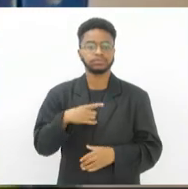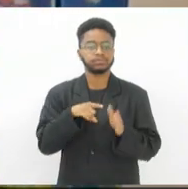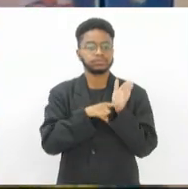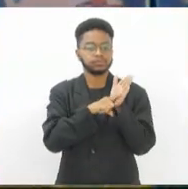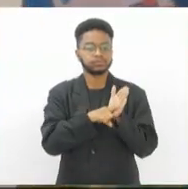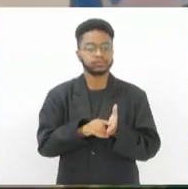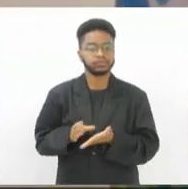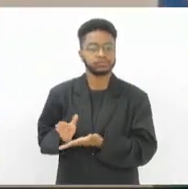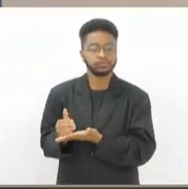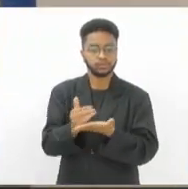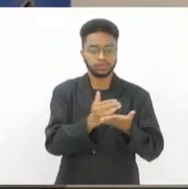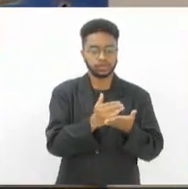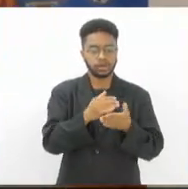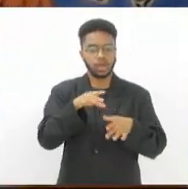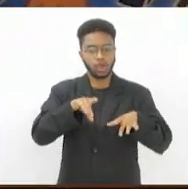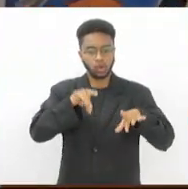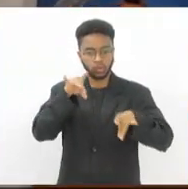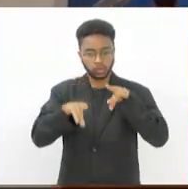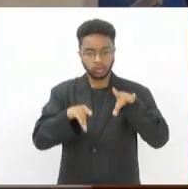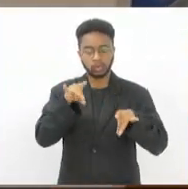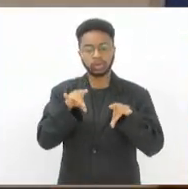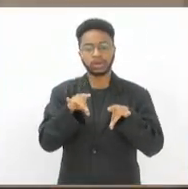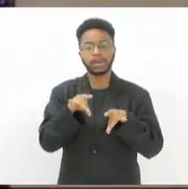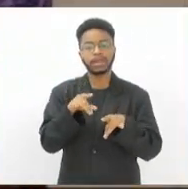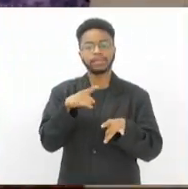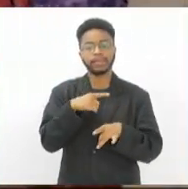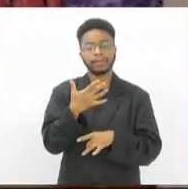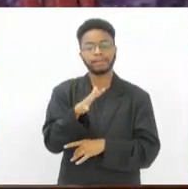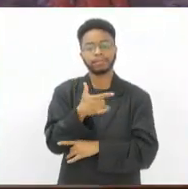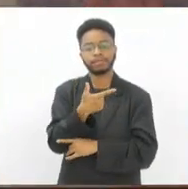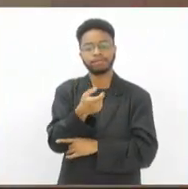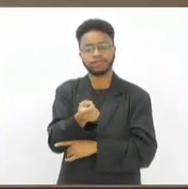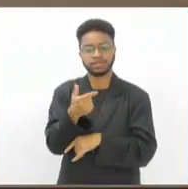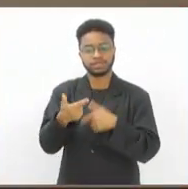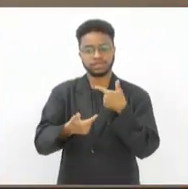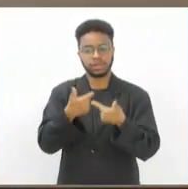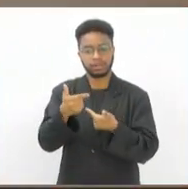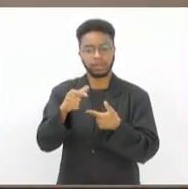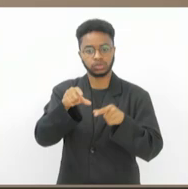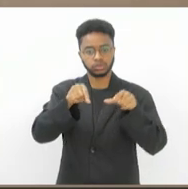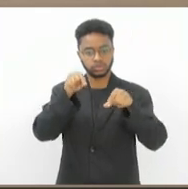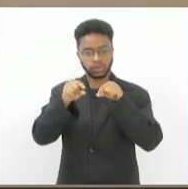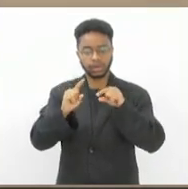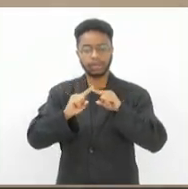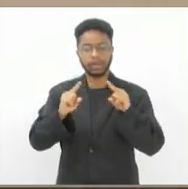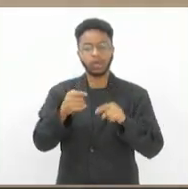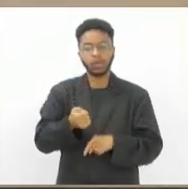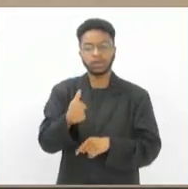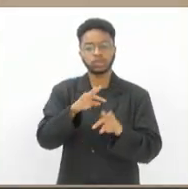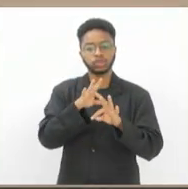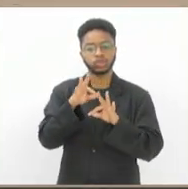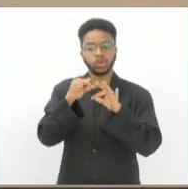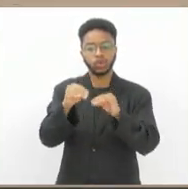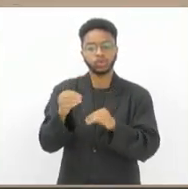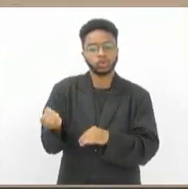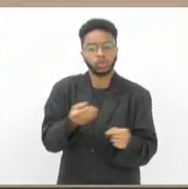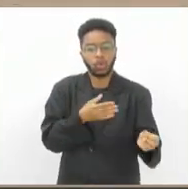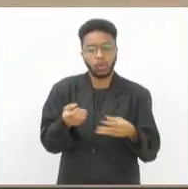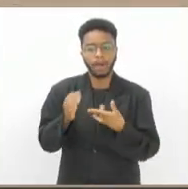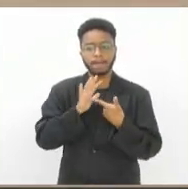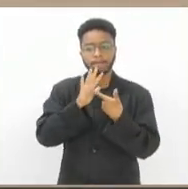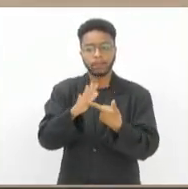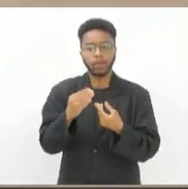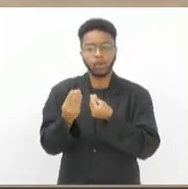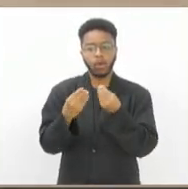Ivaí Reinaldin, cerca de 20 trabalhos foram selecionados, quase todos inéditos, e que traçam um breve panorama